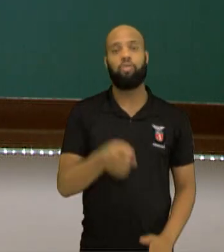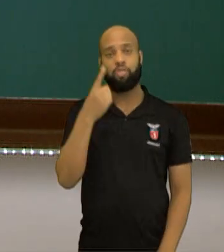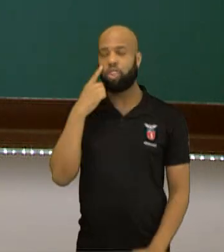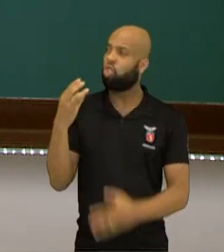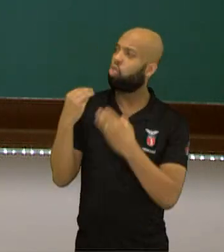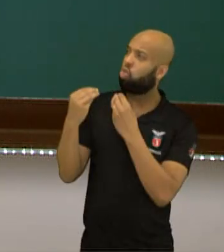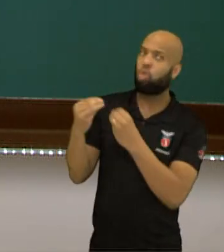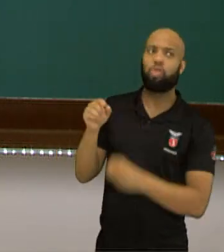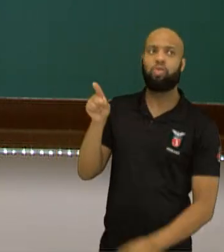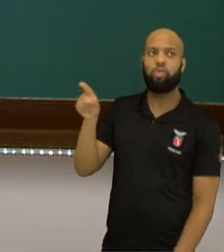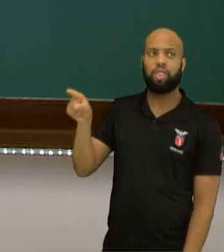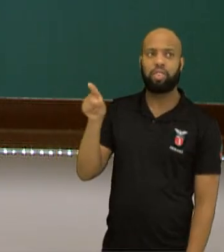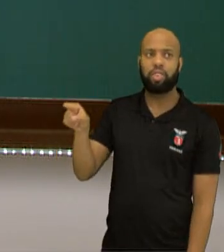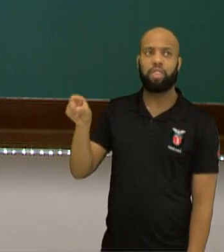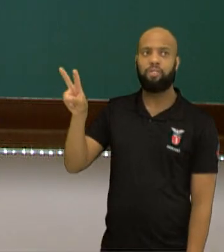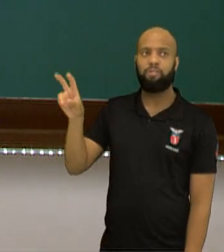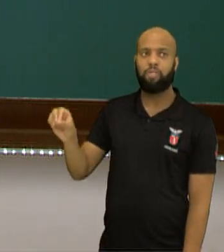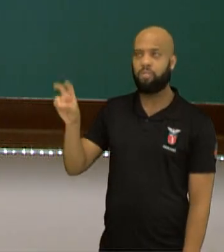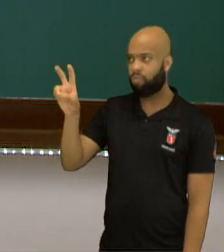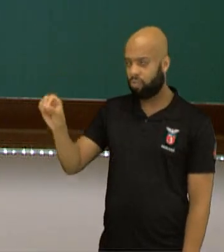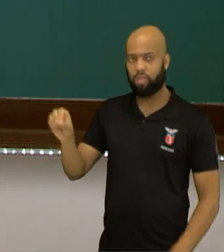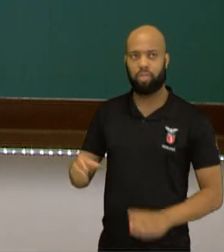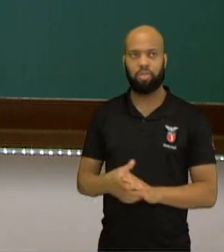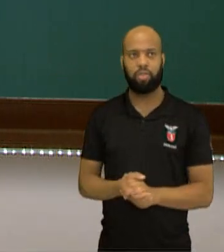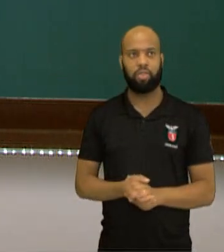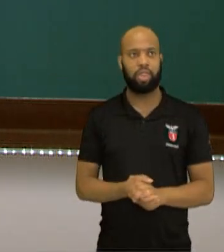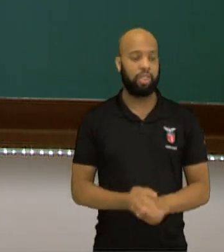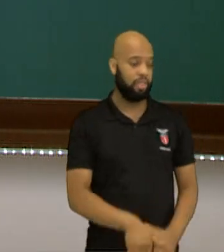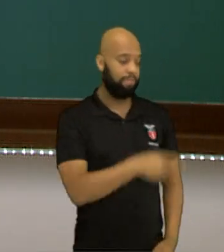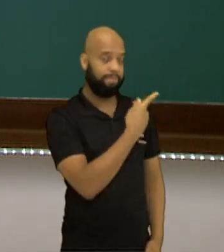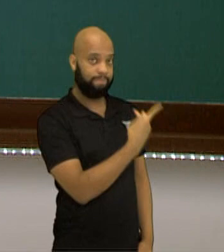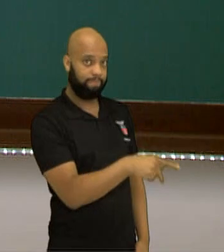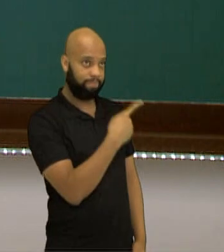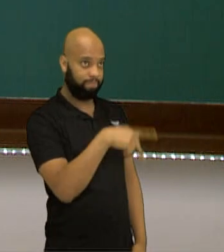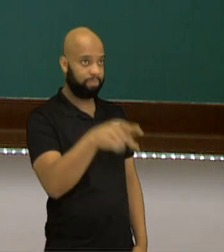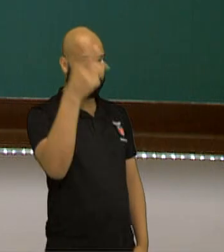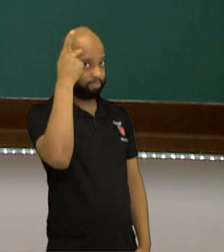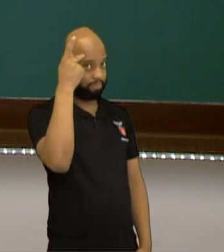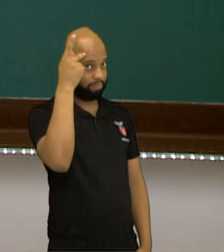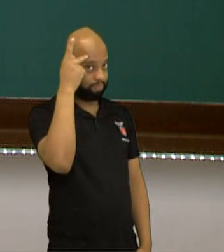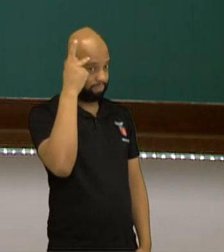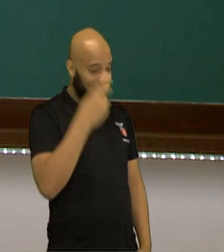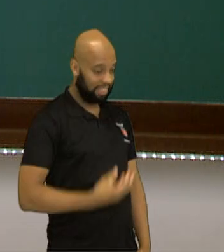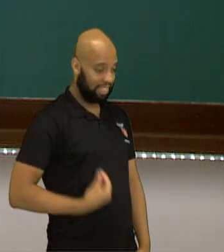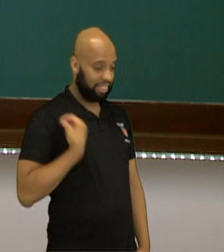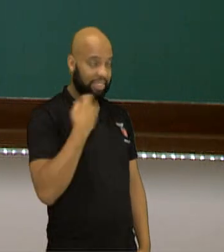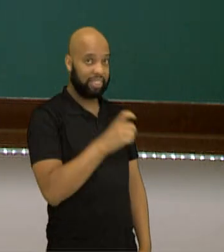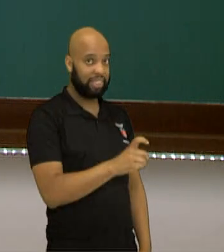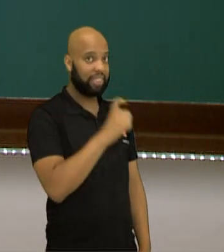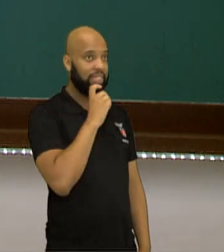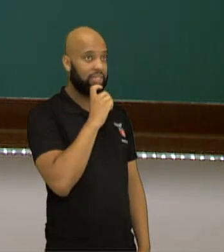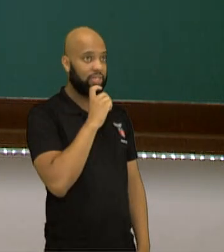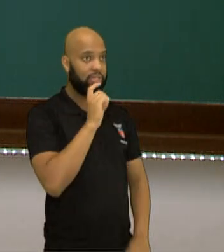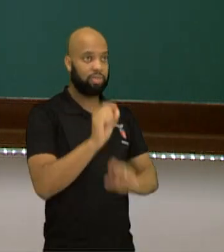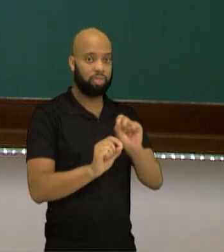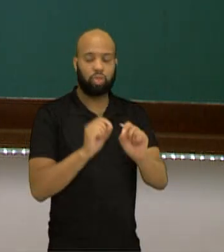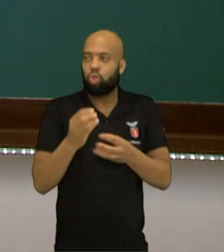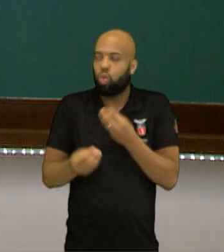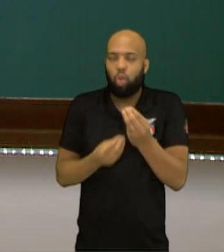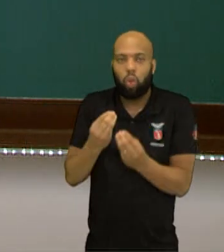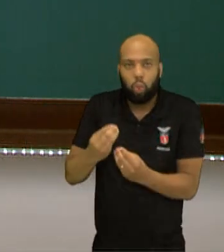vai, vovô? Aqui em São Paulo está frio. É estado, né? Está preocupada como está o